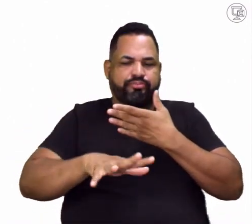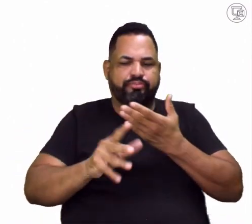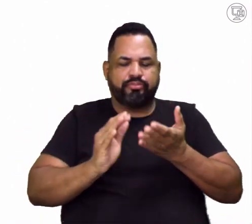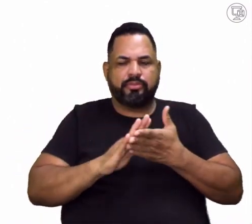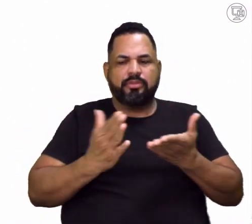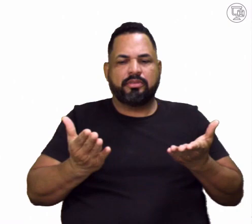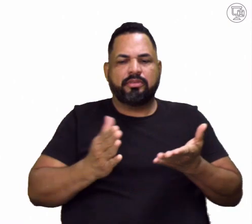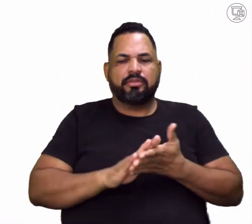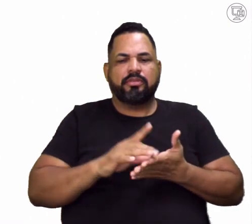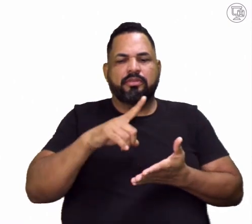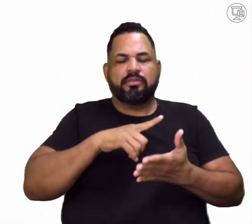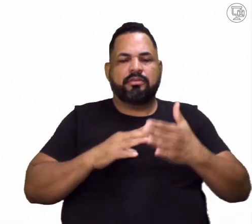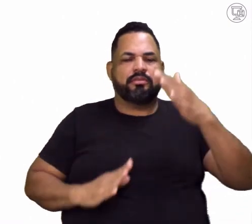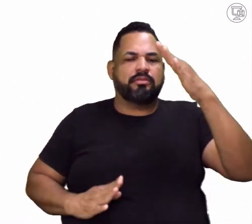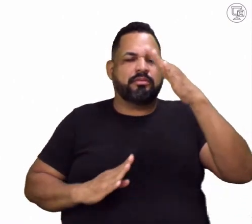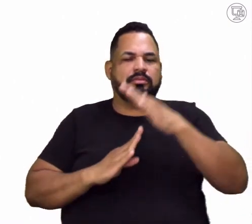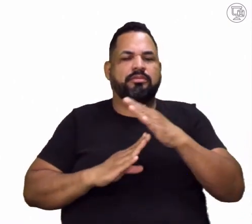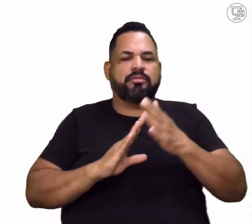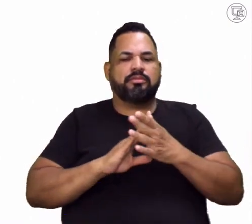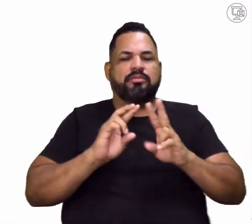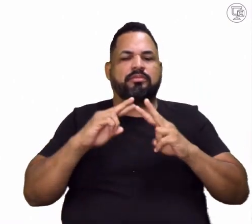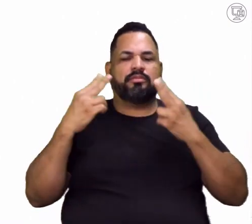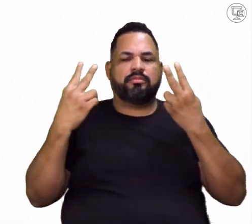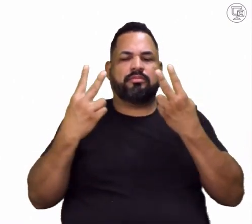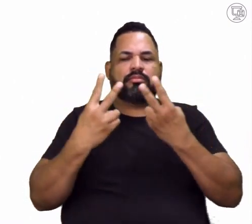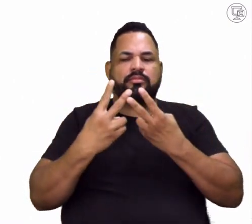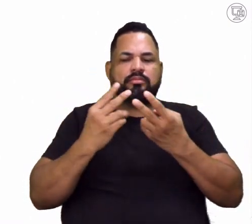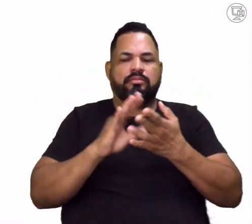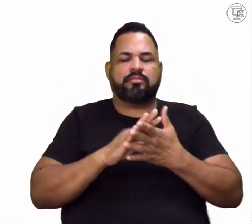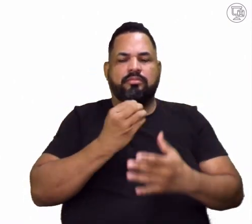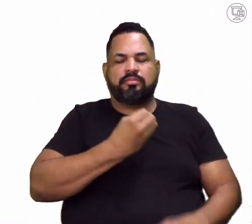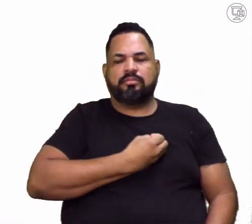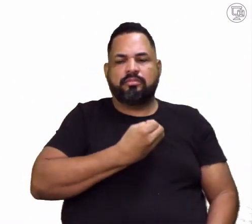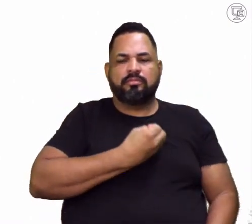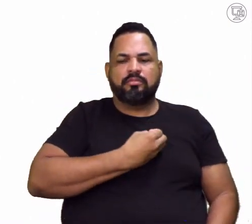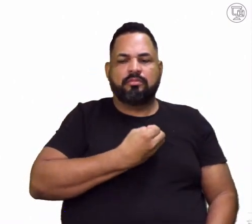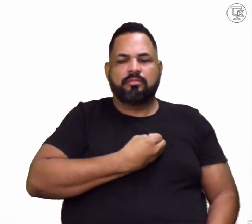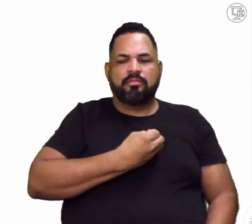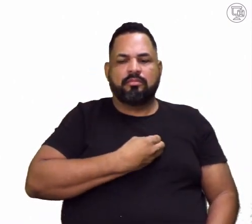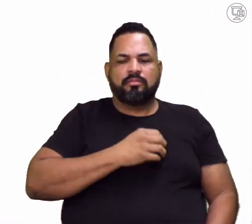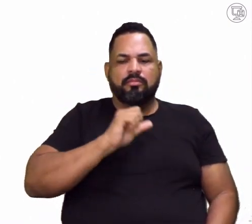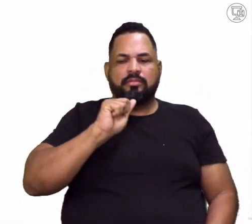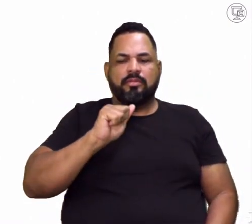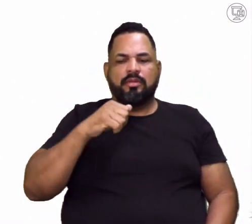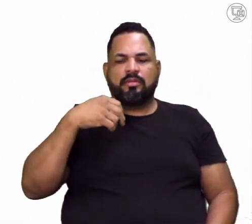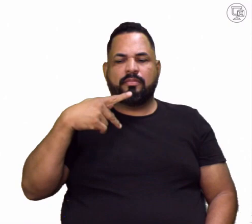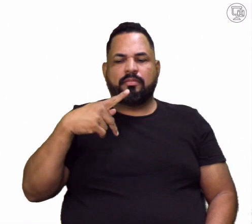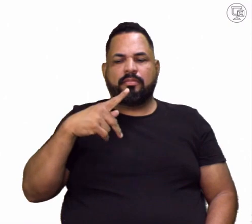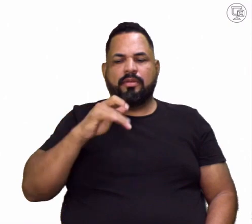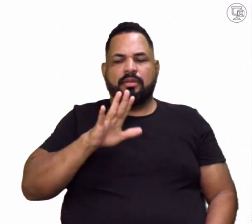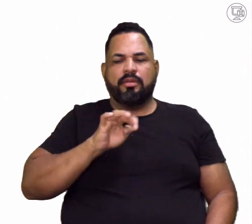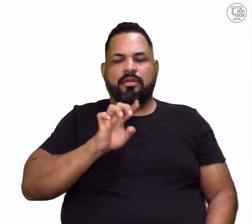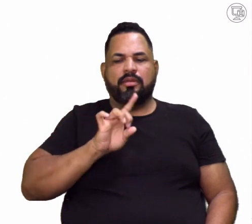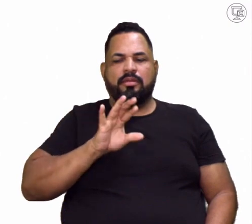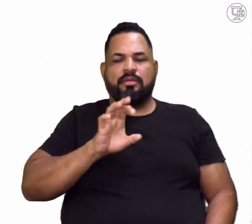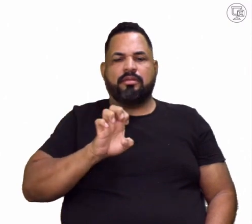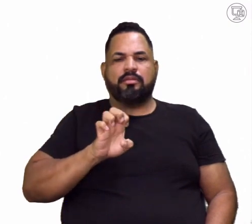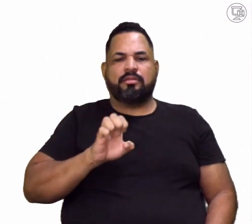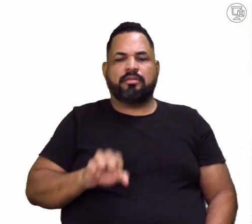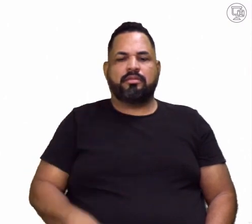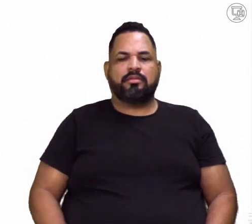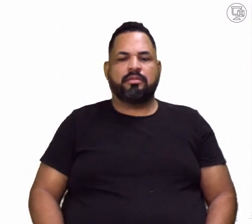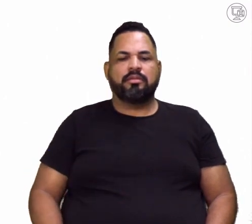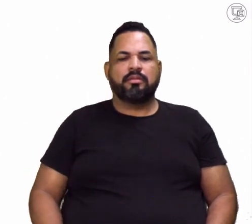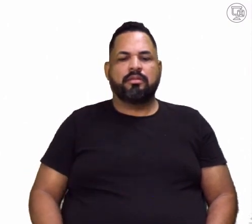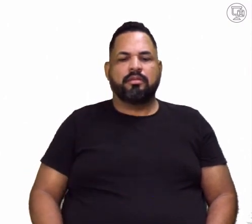final você atingir um volume um coeficiente aí aparente tá invertido aí o volume